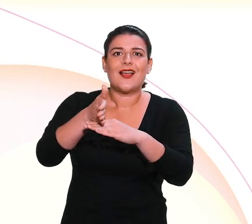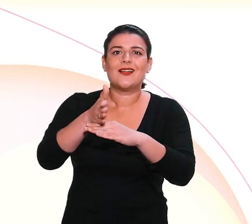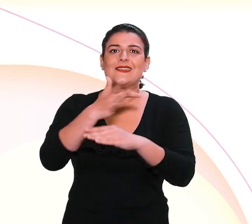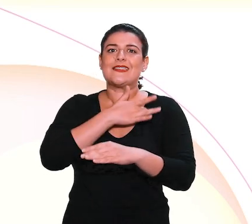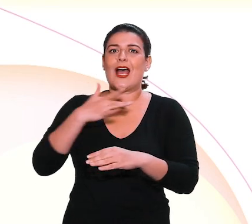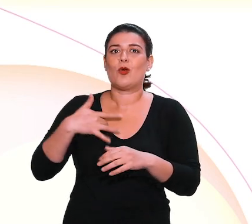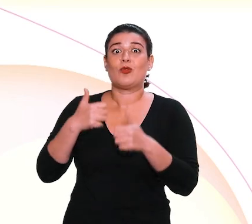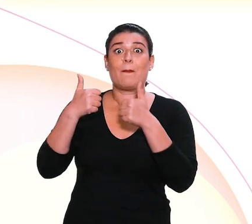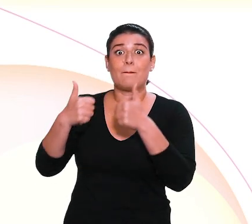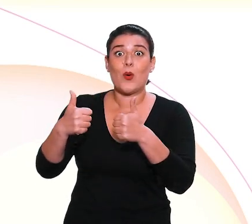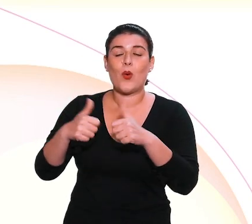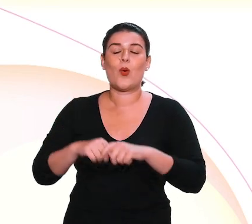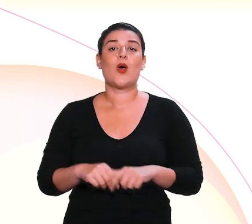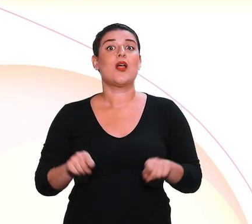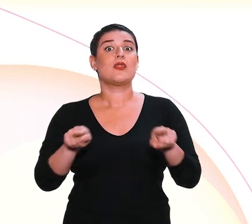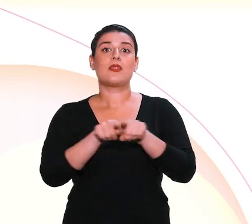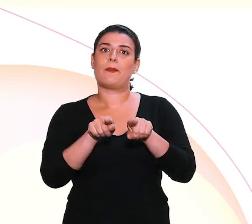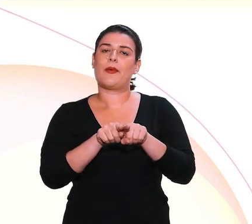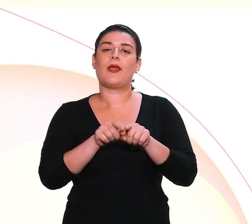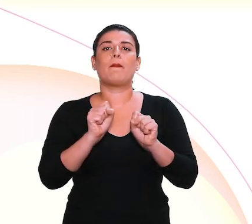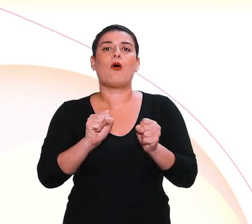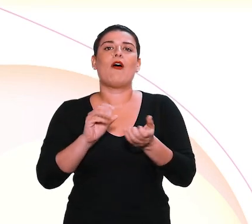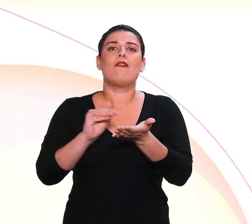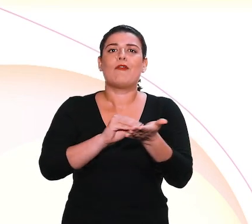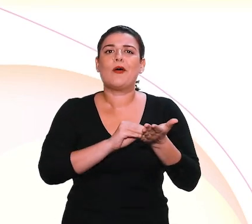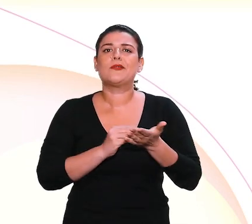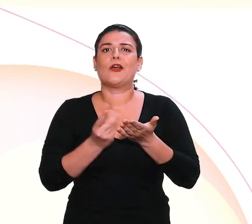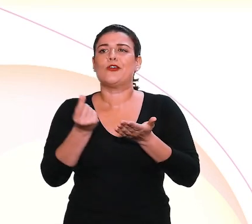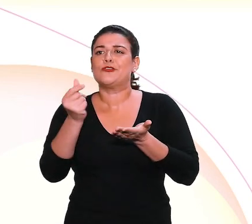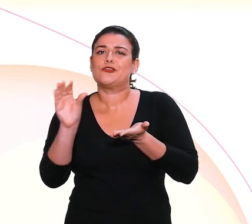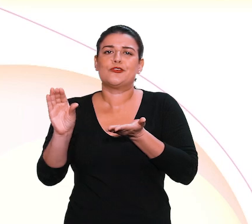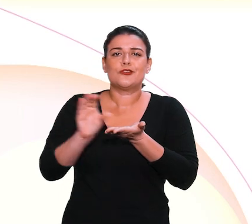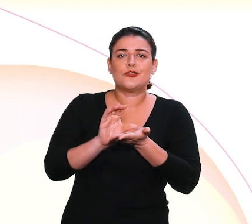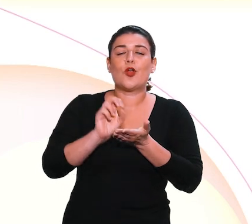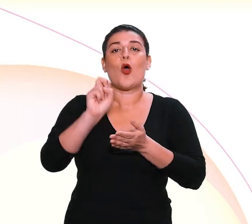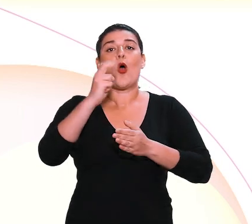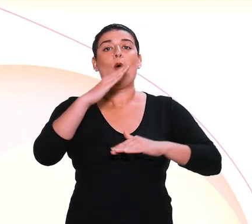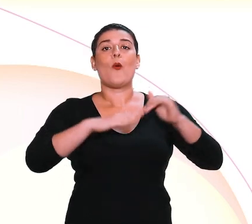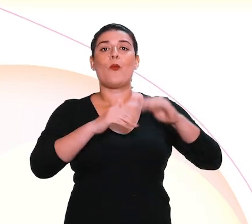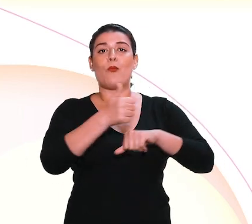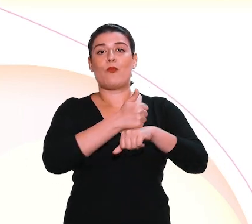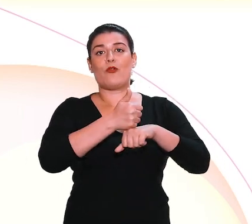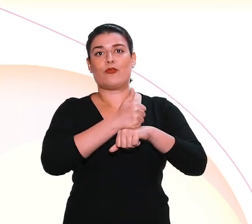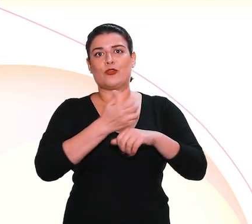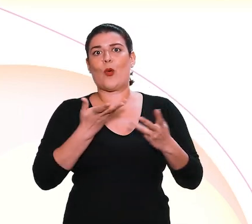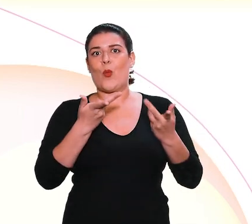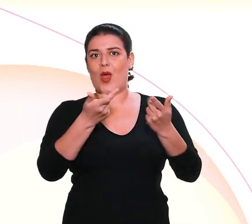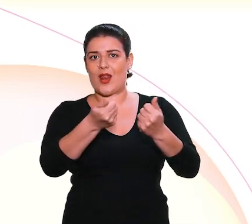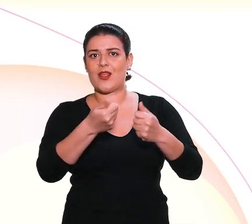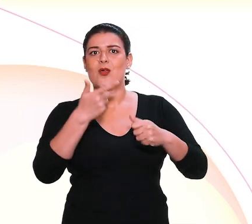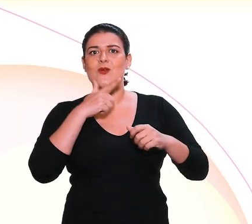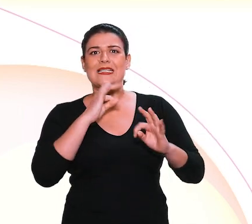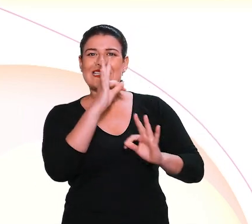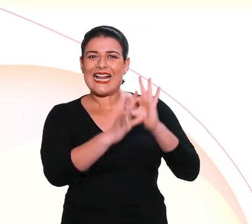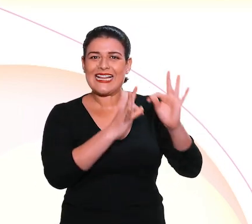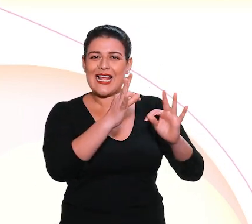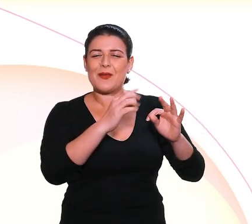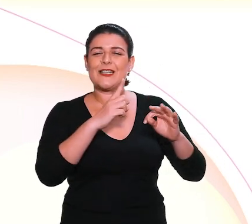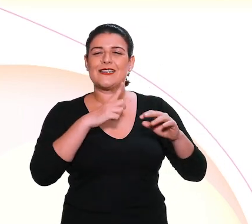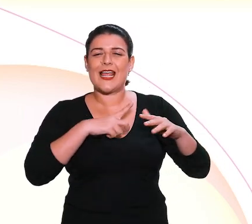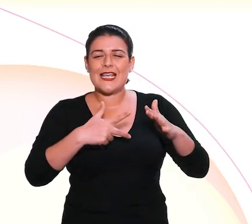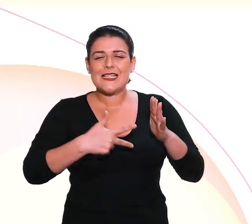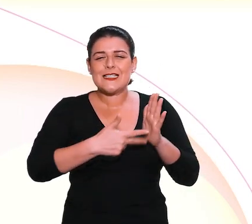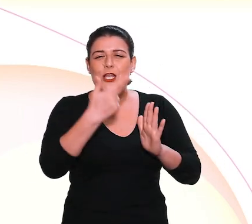a falta de recursos ou de mão de obra qualificada para se fazer esses outros procedimentos, como as